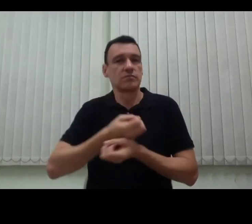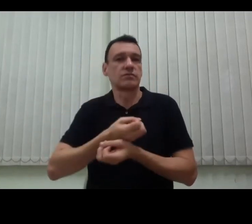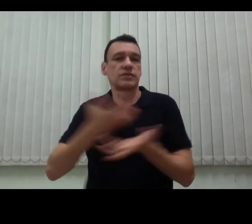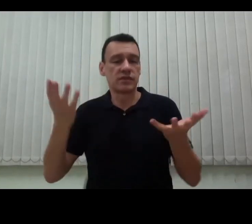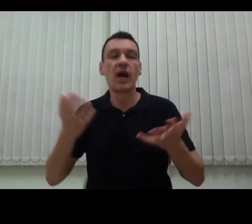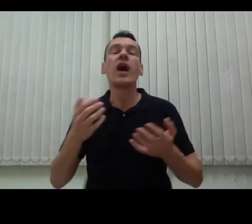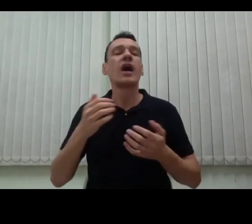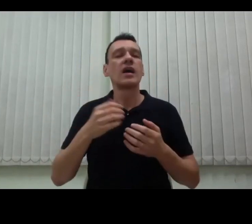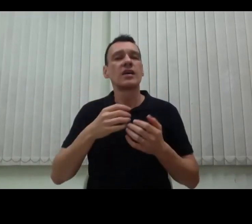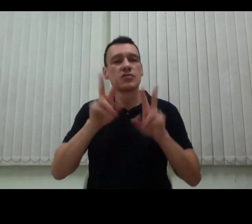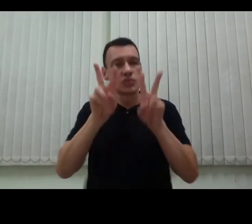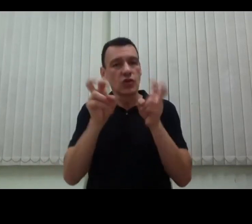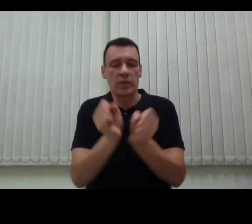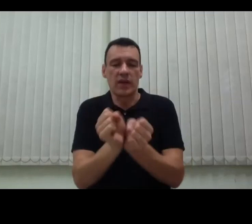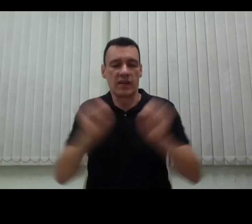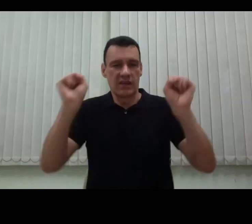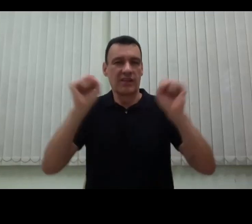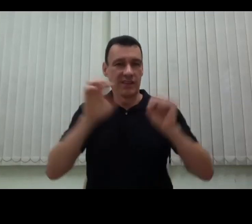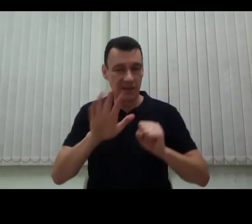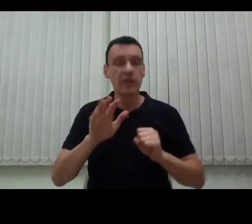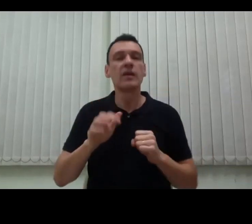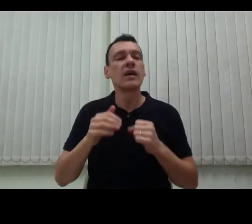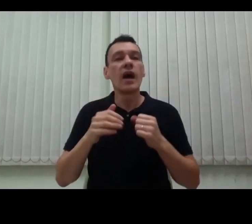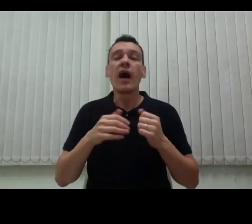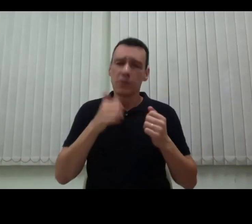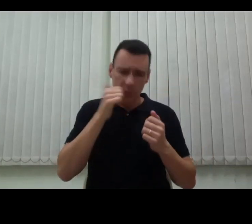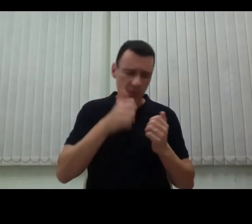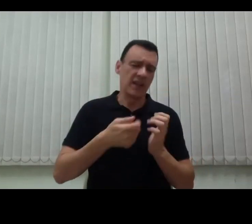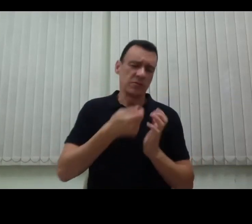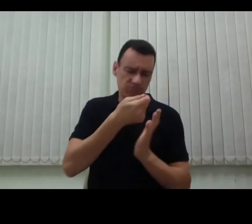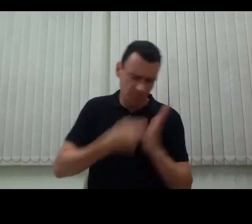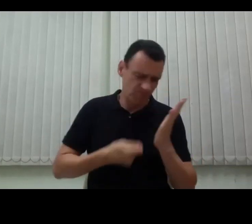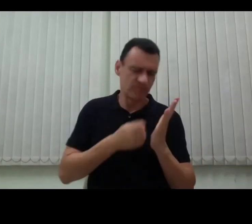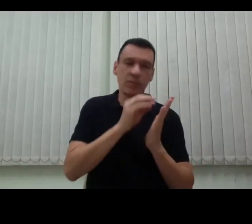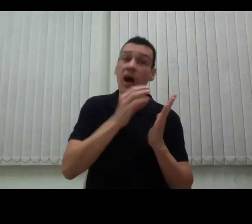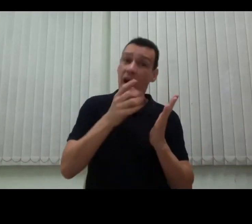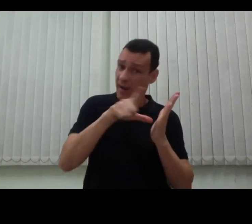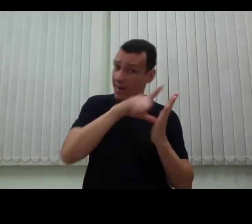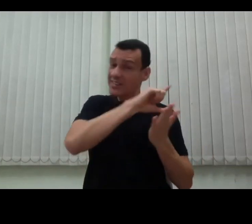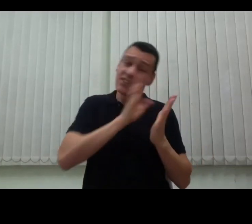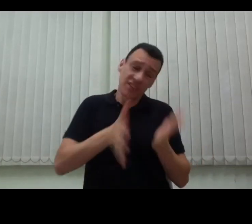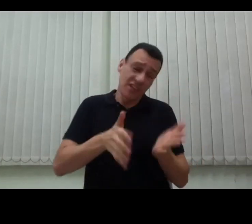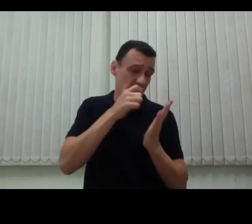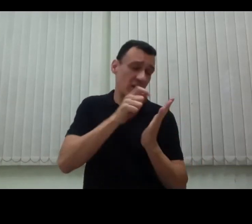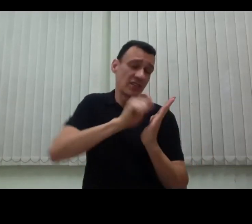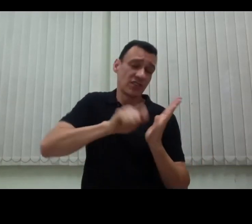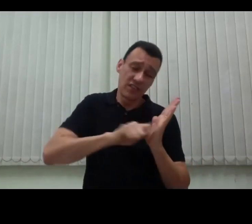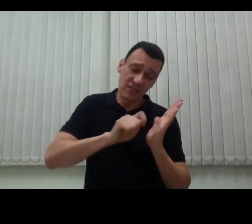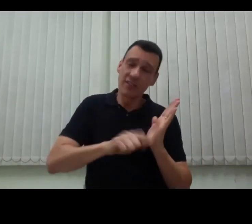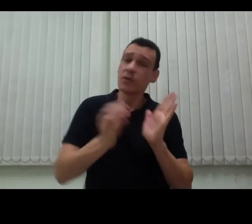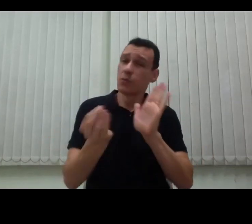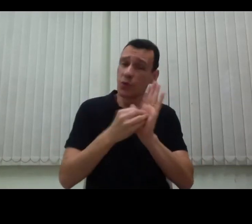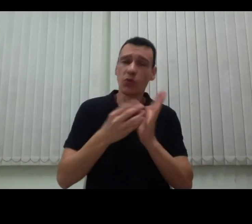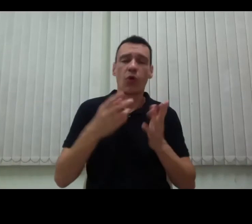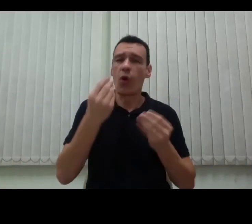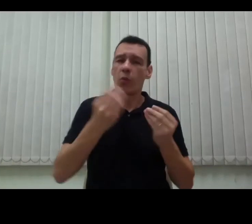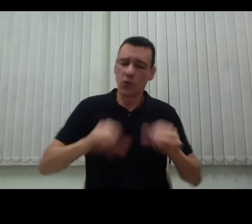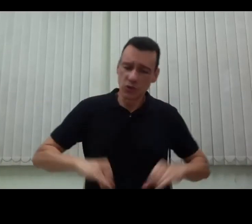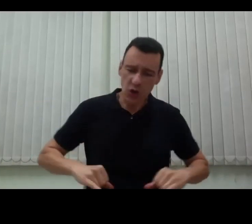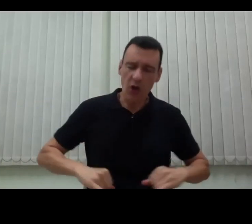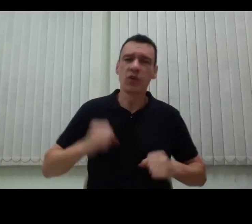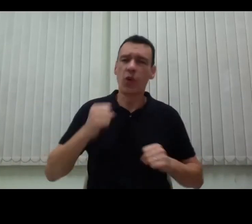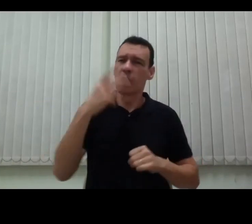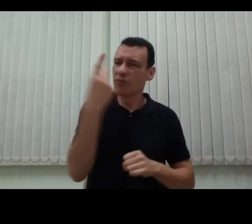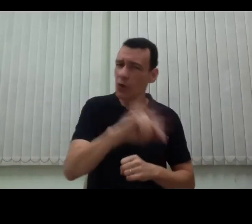desumana, né, que ela é violenta. Tudo isso está em Úrsula. E aí, se a gente pensar que